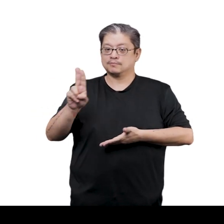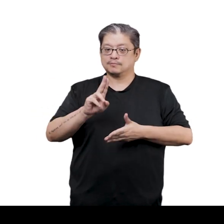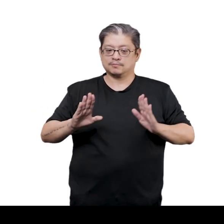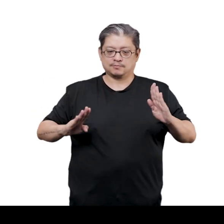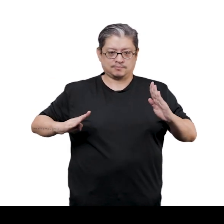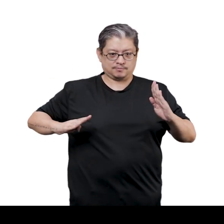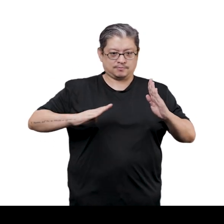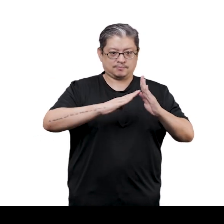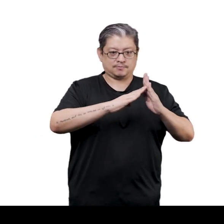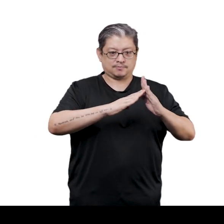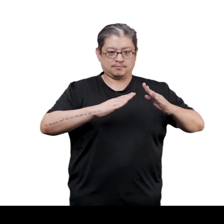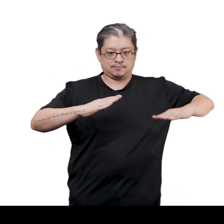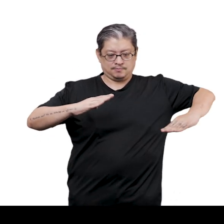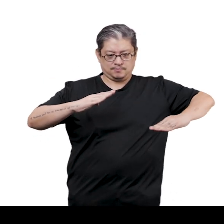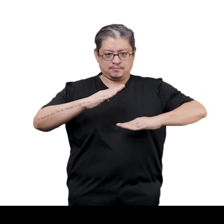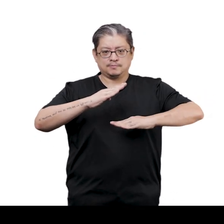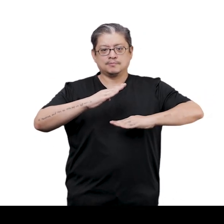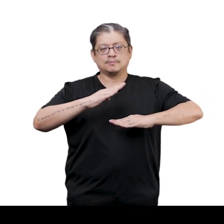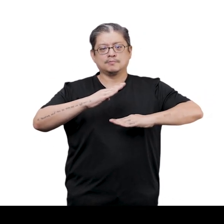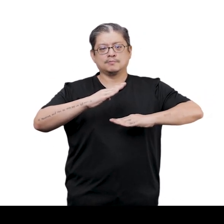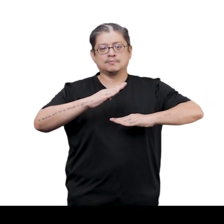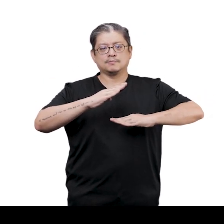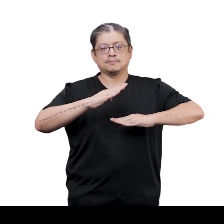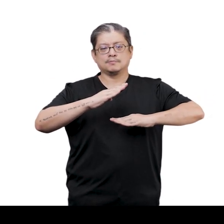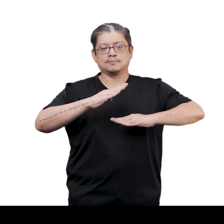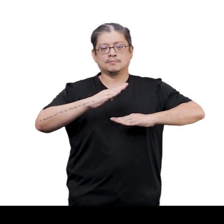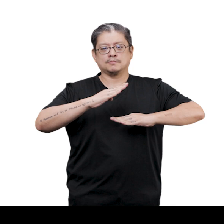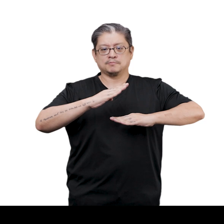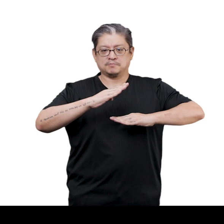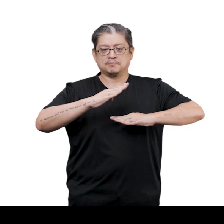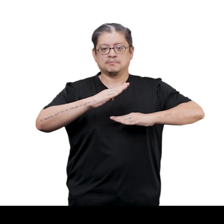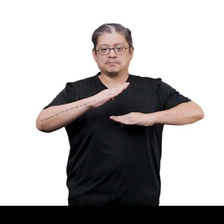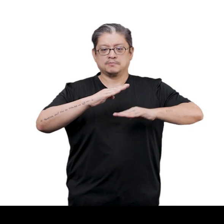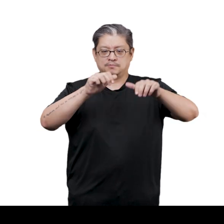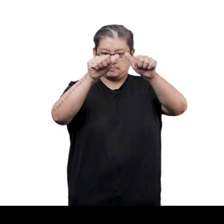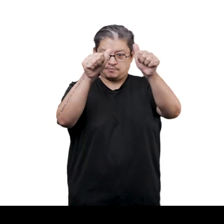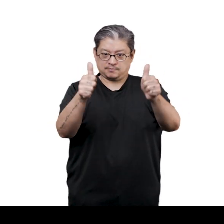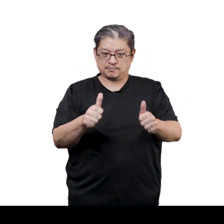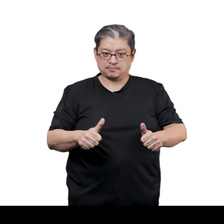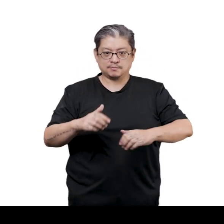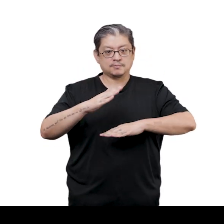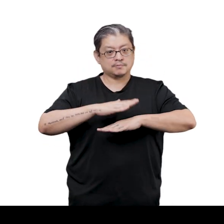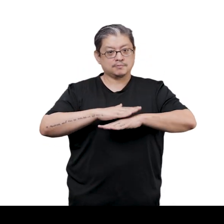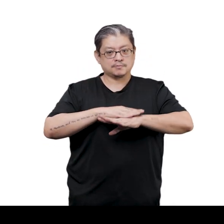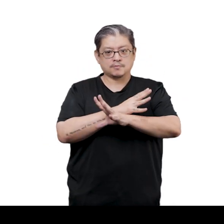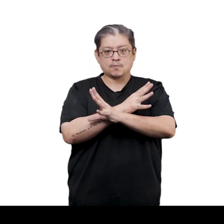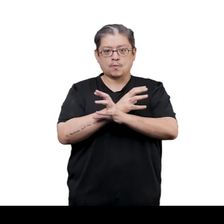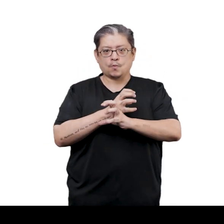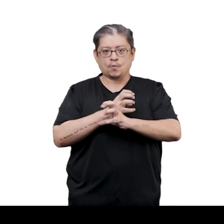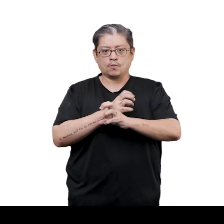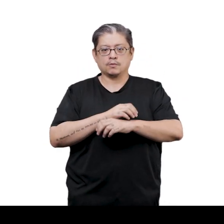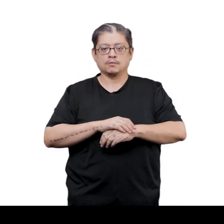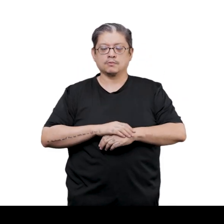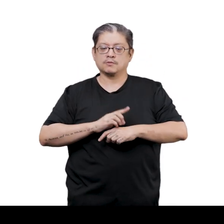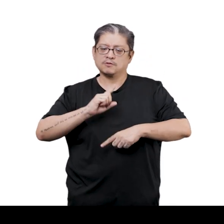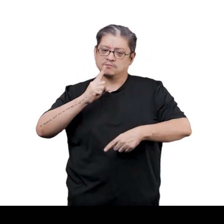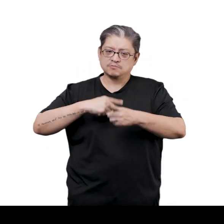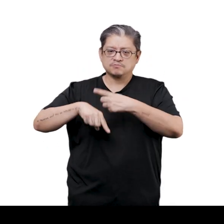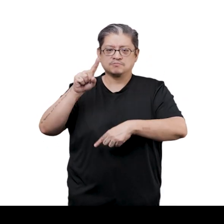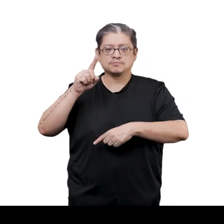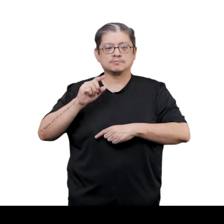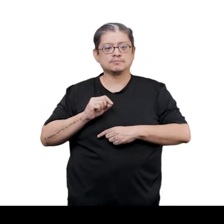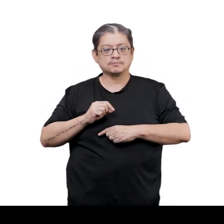foram usadas como as formas de moldagem de suas partes em concreto. A escultura foi produzida em concreto